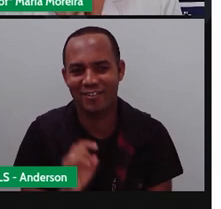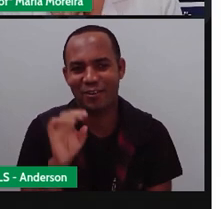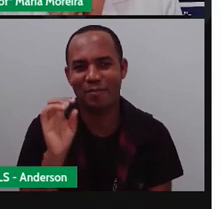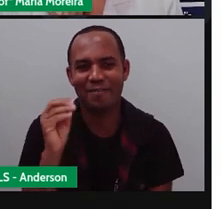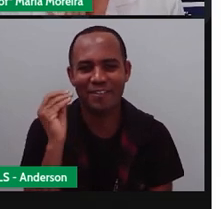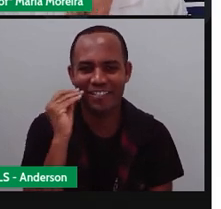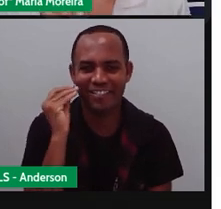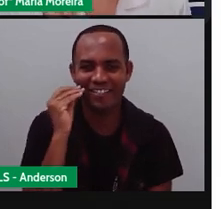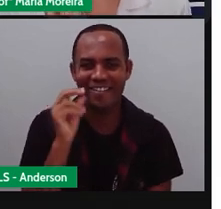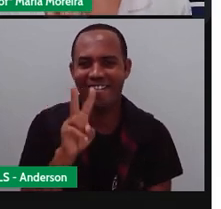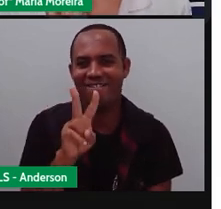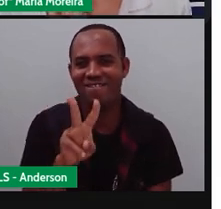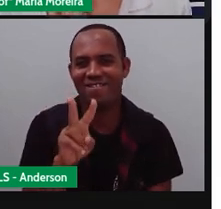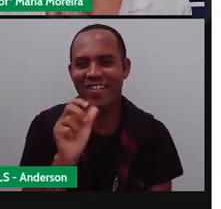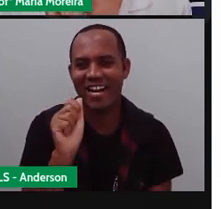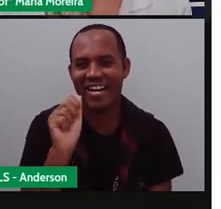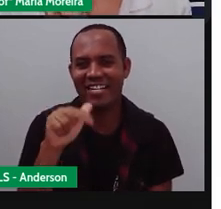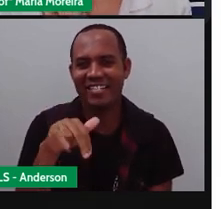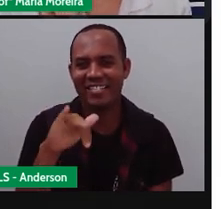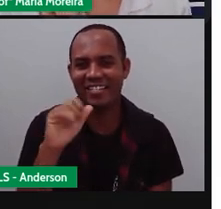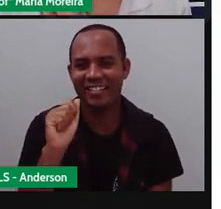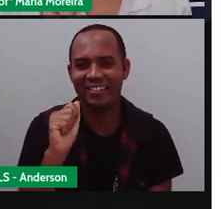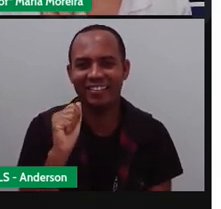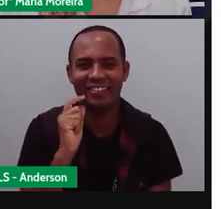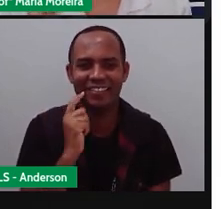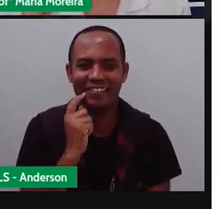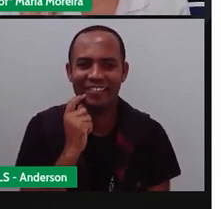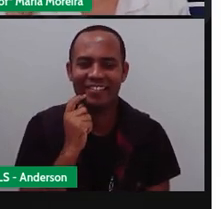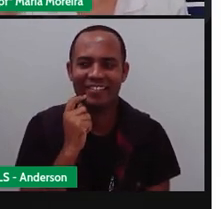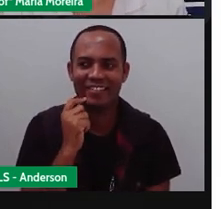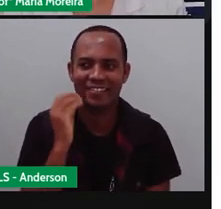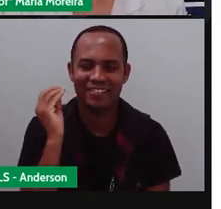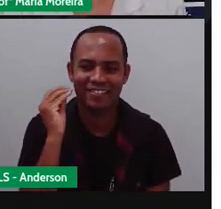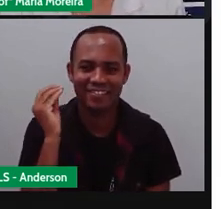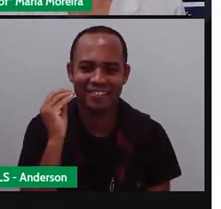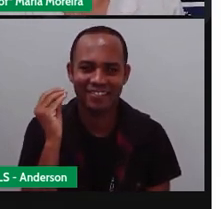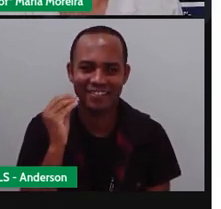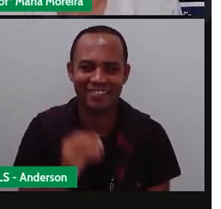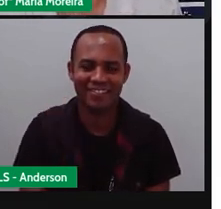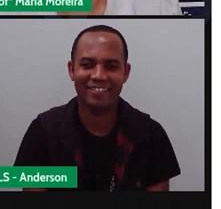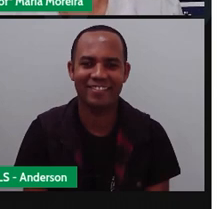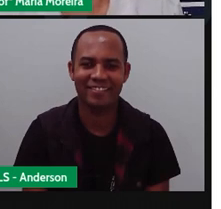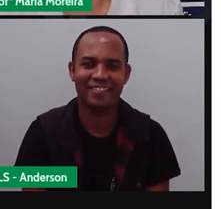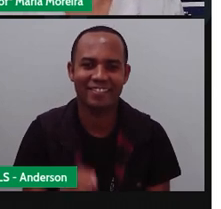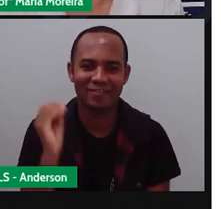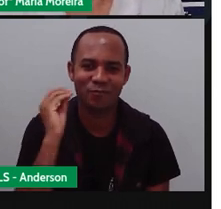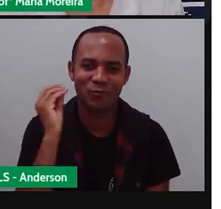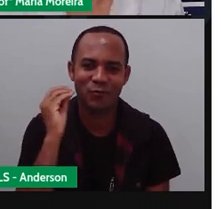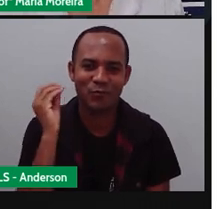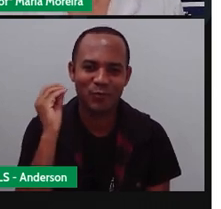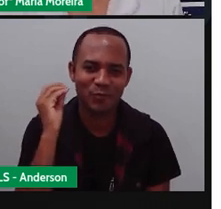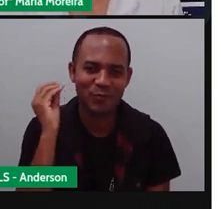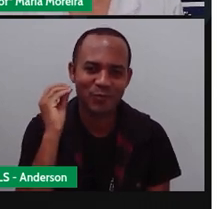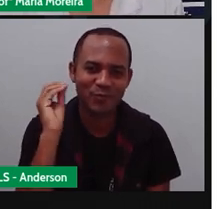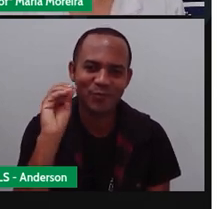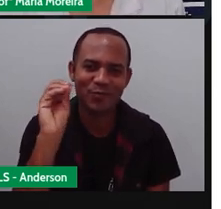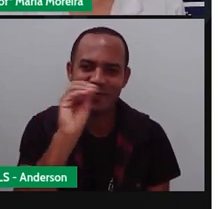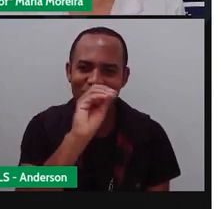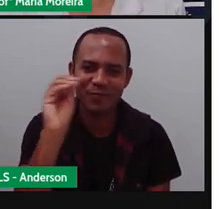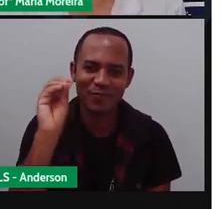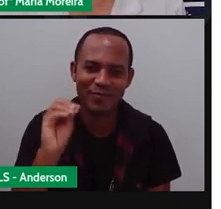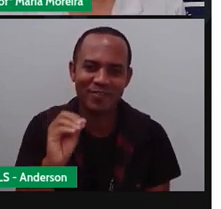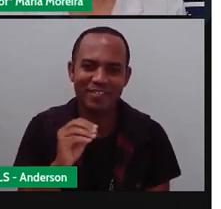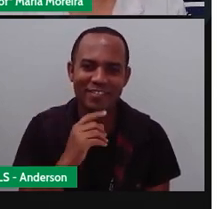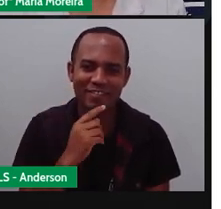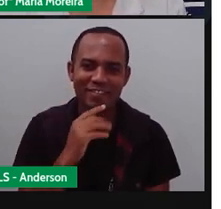ia para o Anderson só para Vânia Que fique claro beijo pro Vânia E aí pro